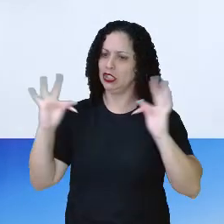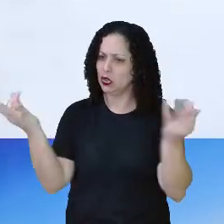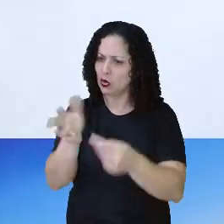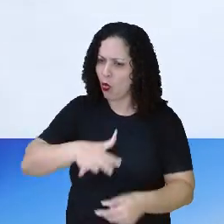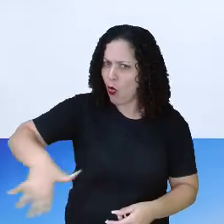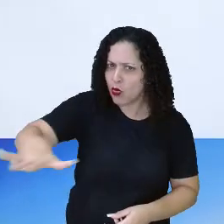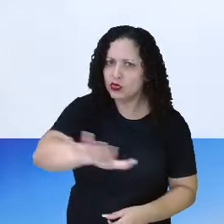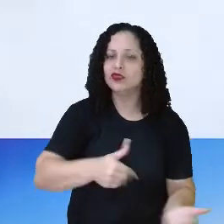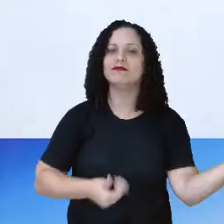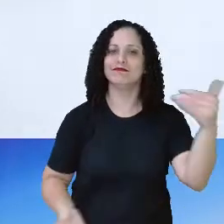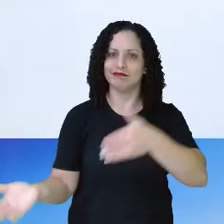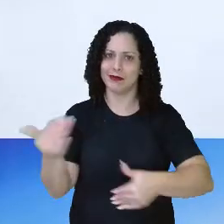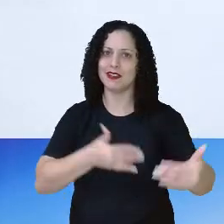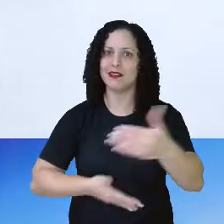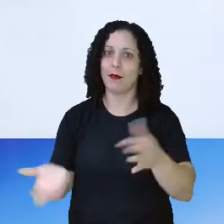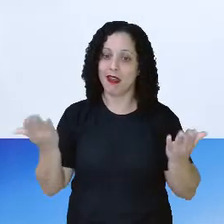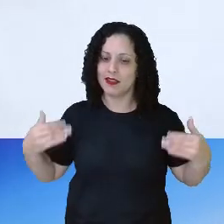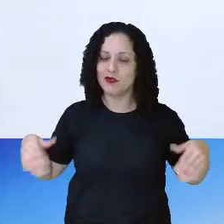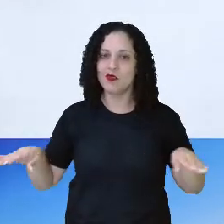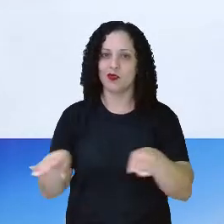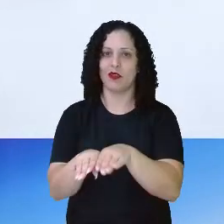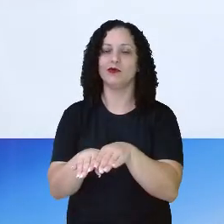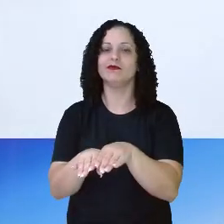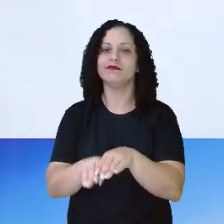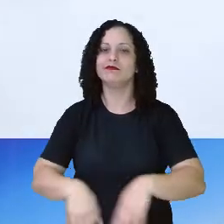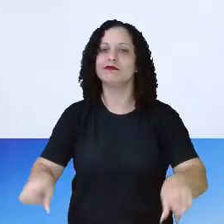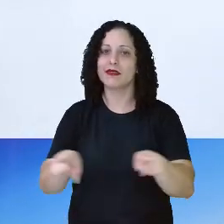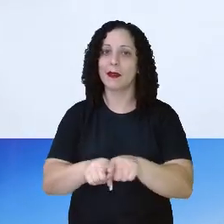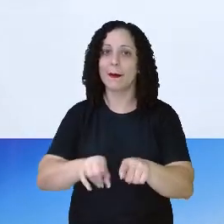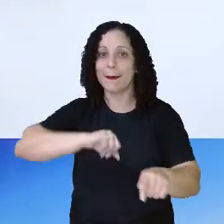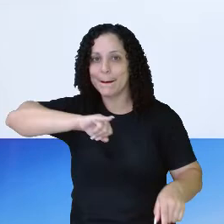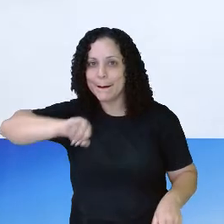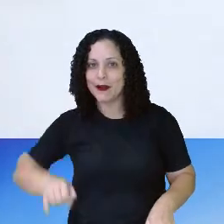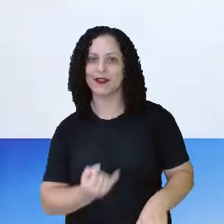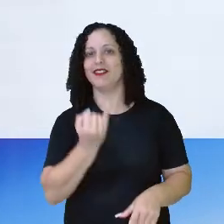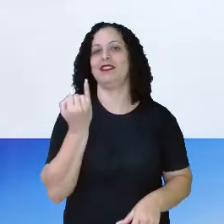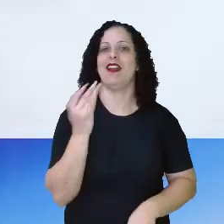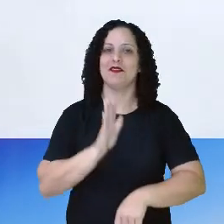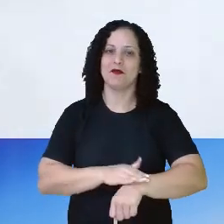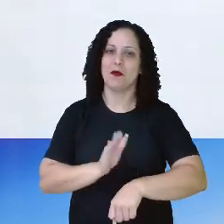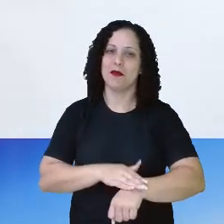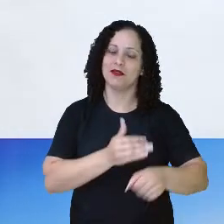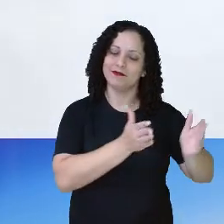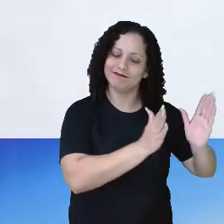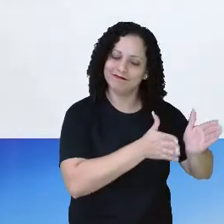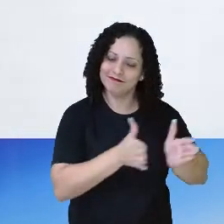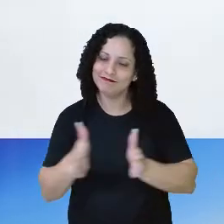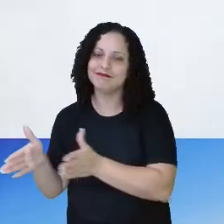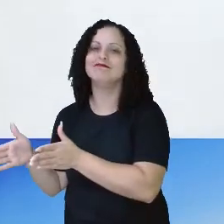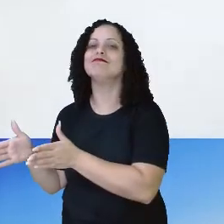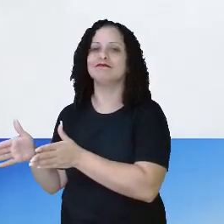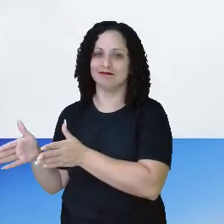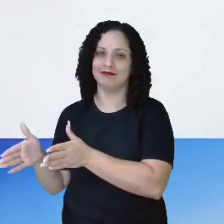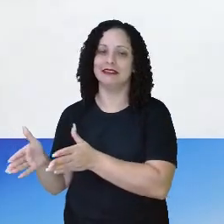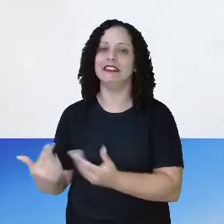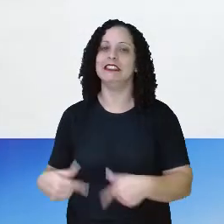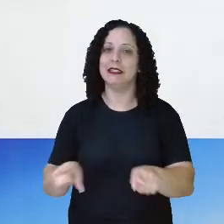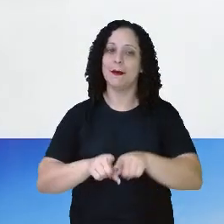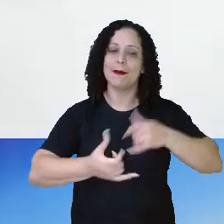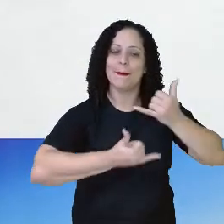possam participar igualmente e assim aproveitar ao máximo esse processo de ensino-aprendizagem,